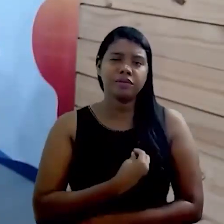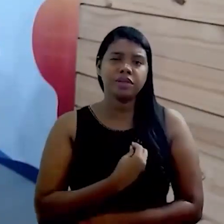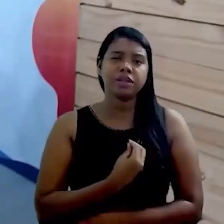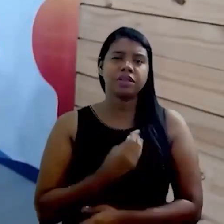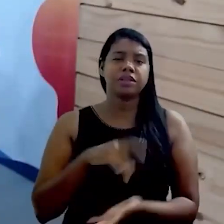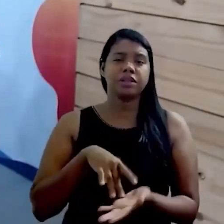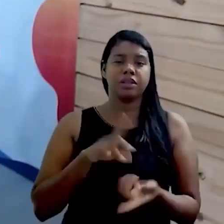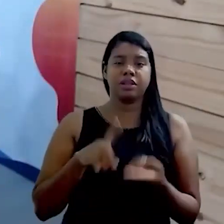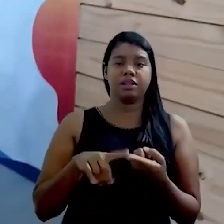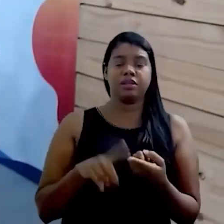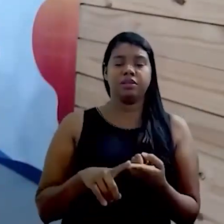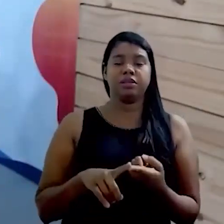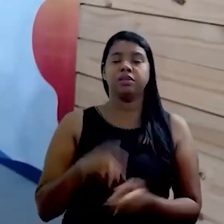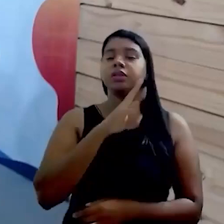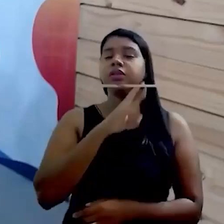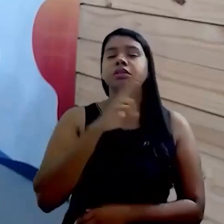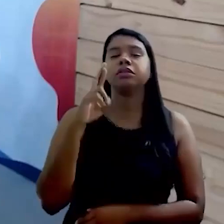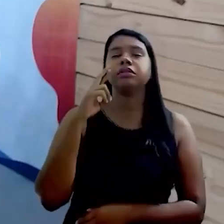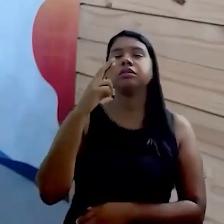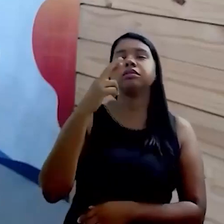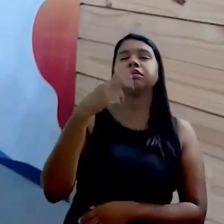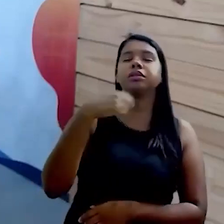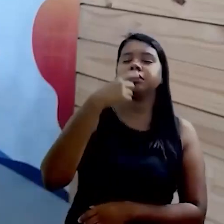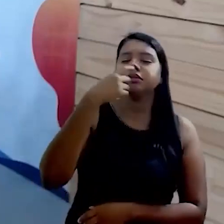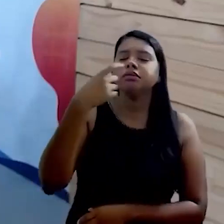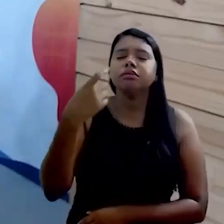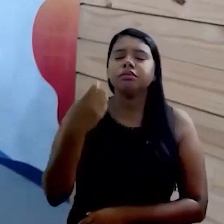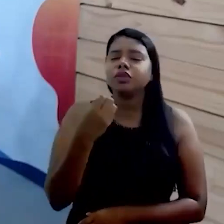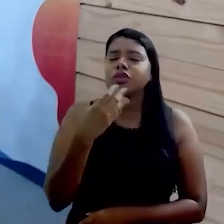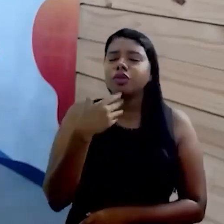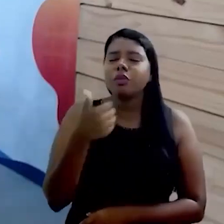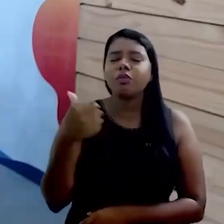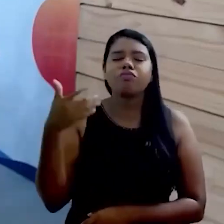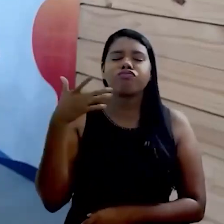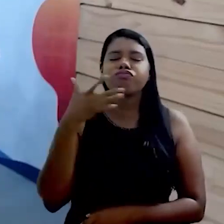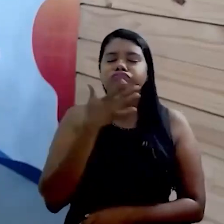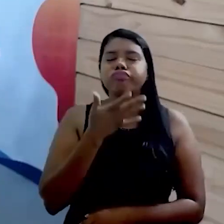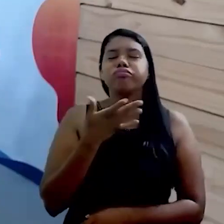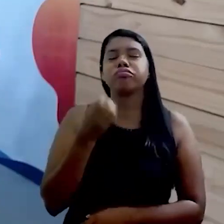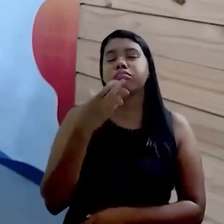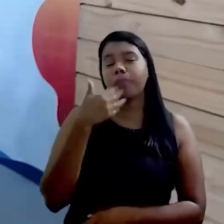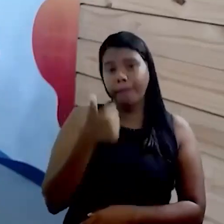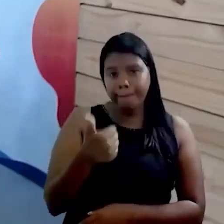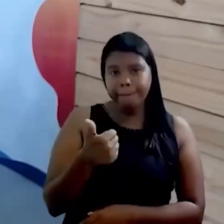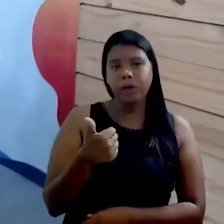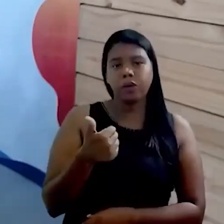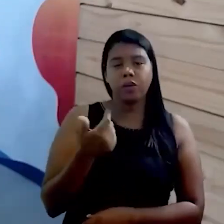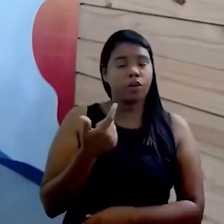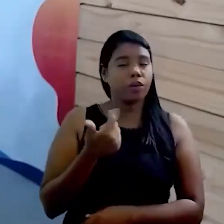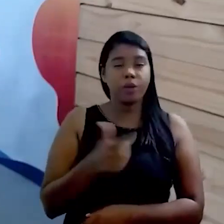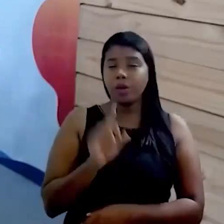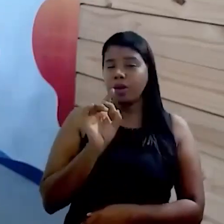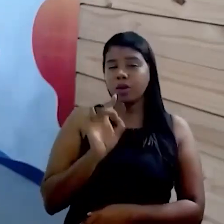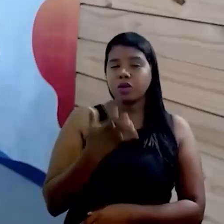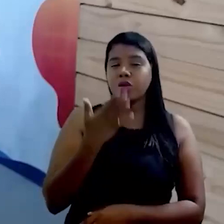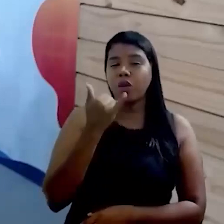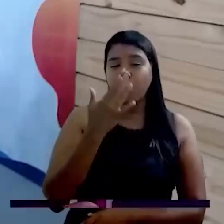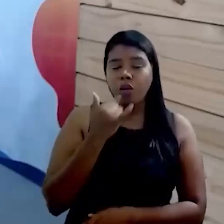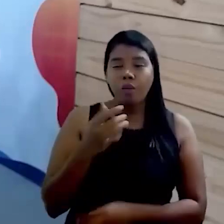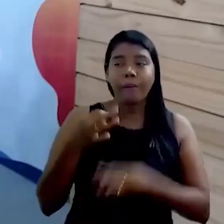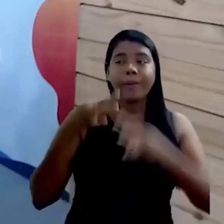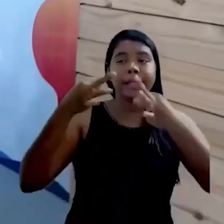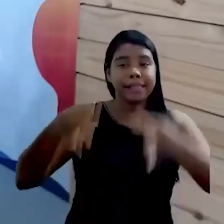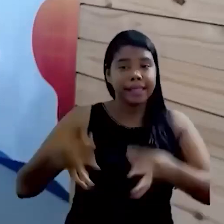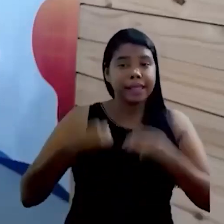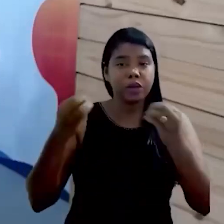momento. Se ele está num restaurante, ele quer sentir um cheiro agradável, ele quer uma iluminação boa. Então não é só comida, é o conjunto,